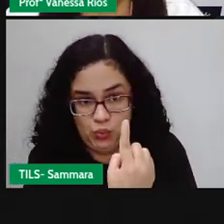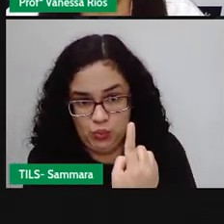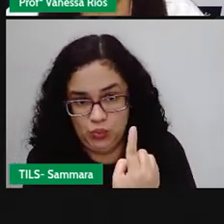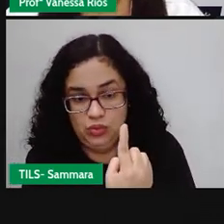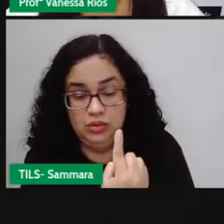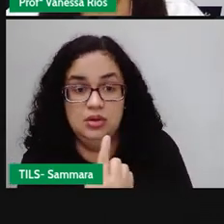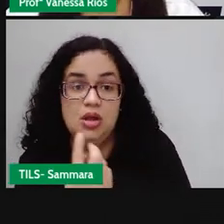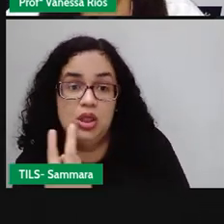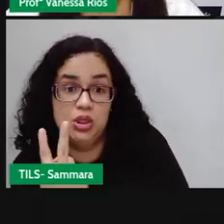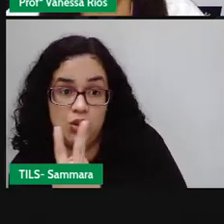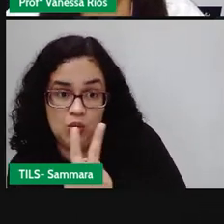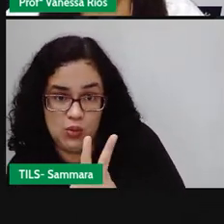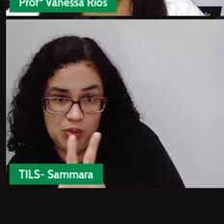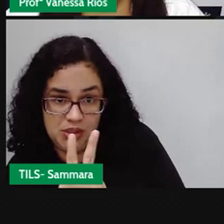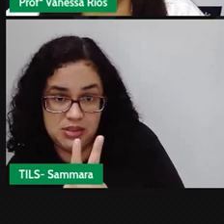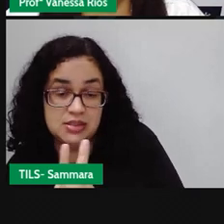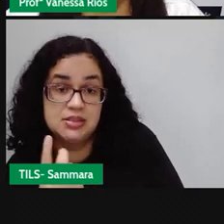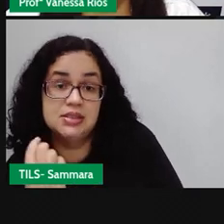Um,